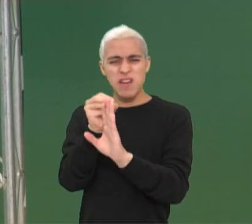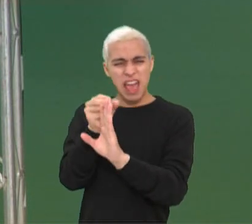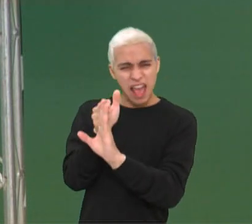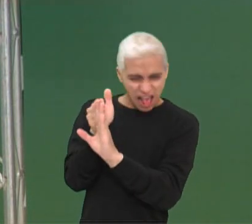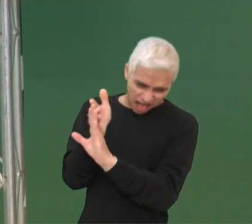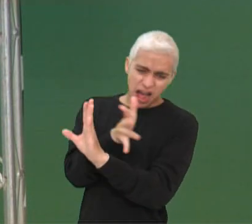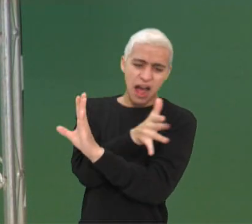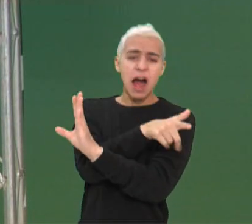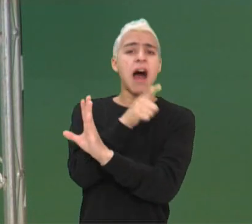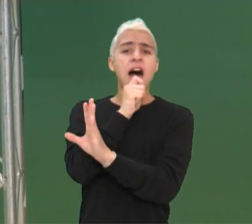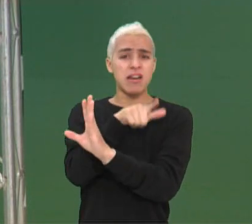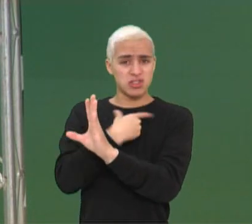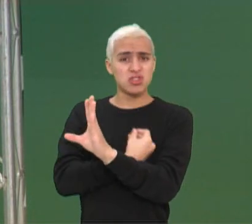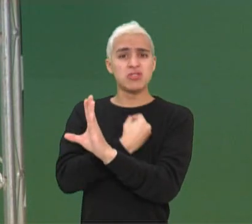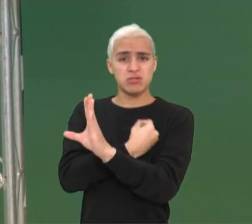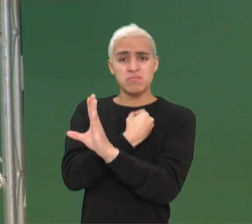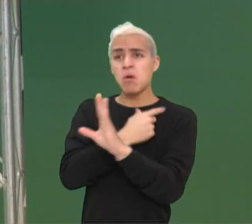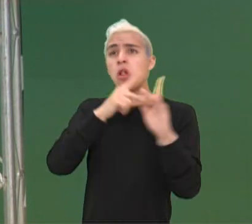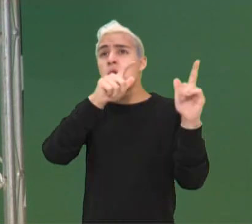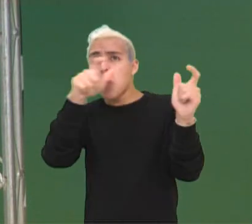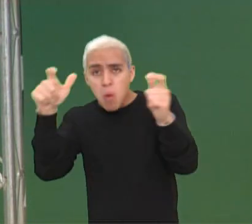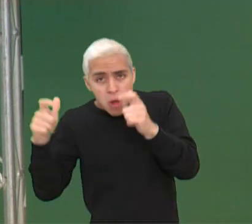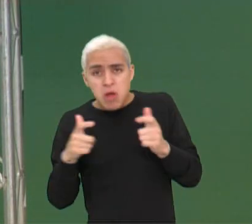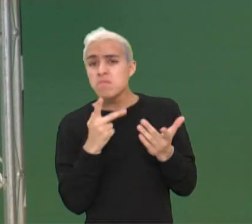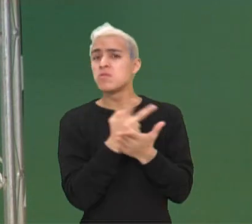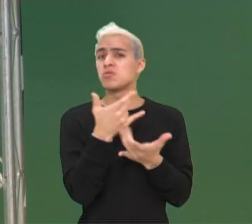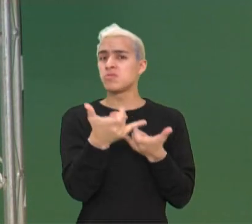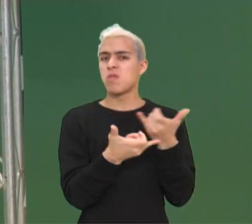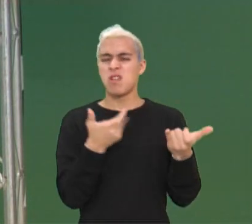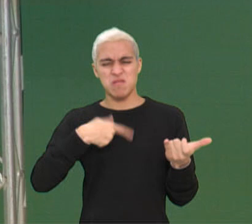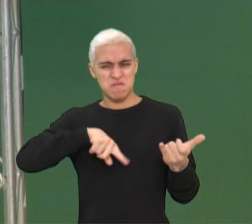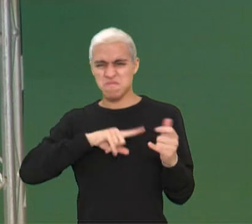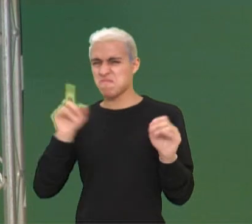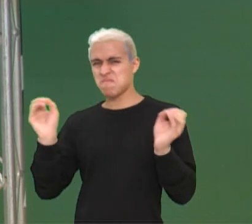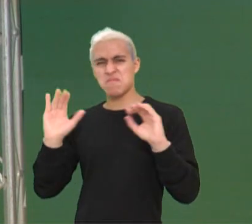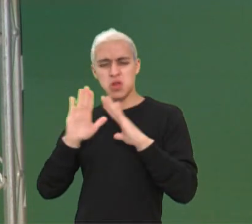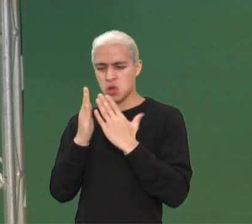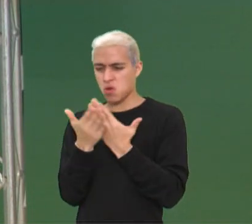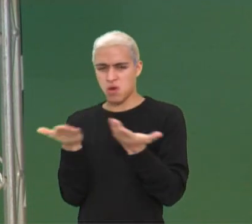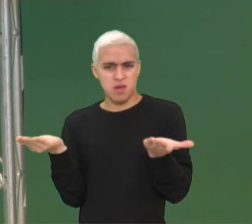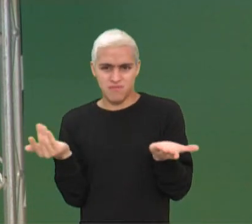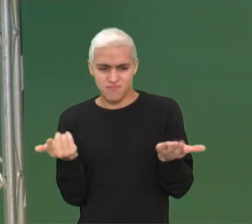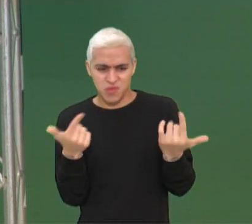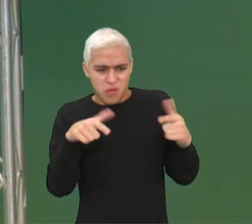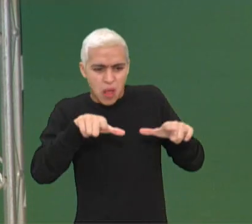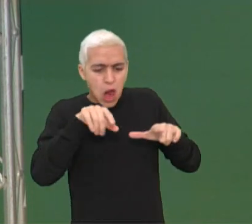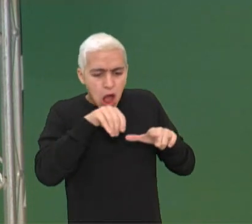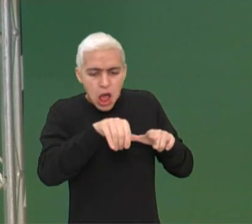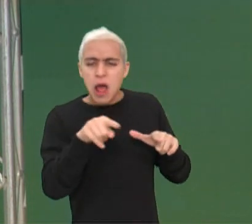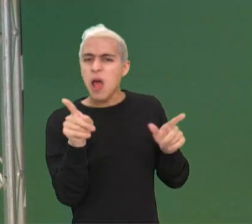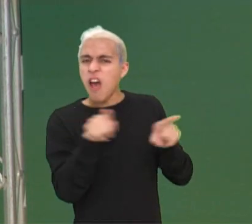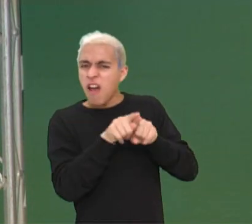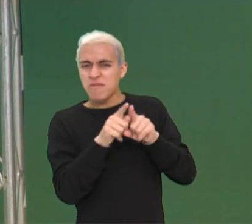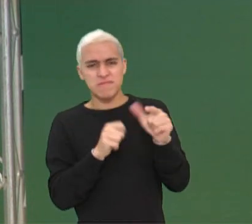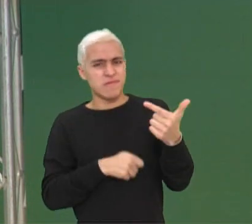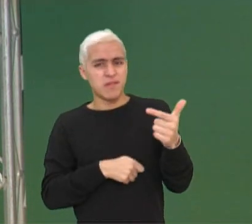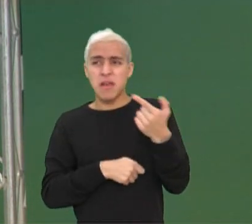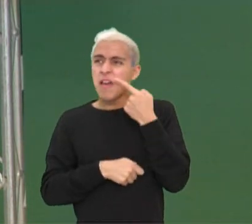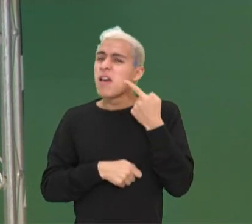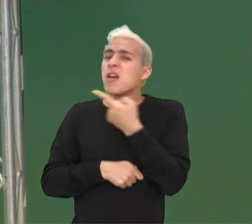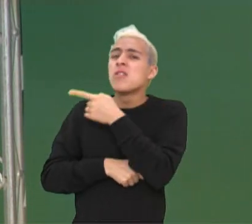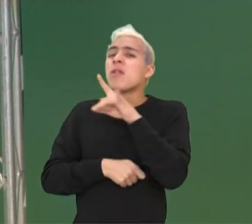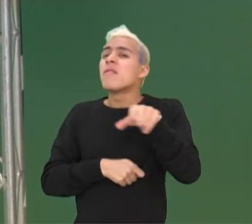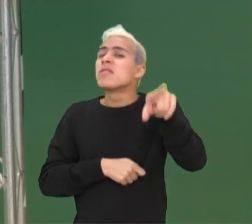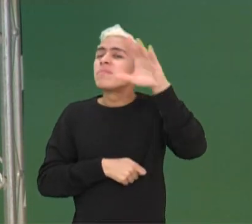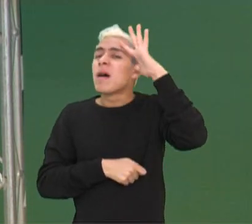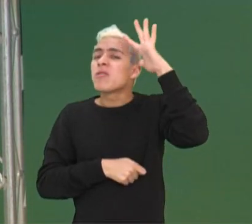ainda existe, né? Tem locais que eles jogam bastante esse jogo. A gente não joga na escola, né? Nem temos um tabuleiro assim. Mas para você ter uma ideia, né?